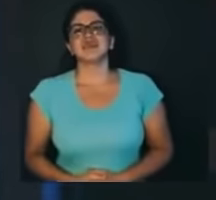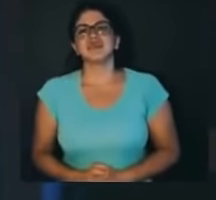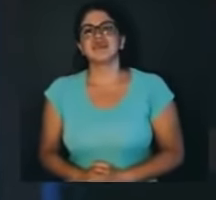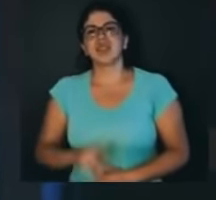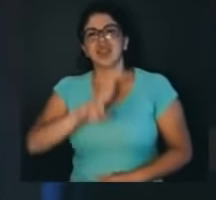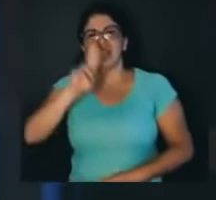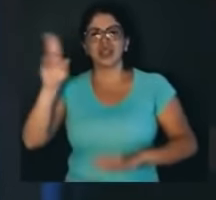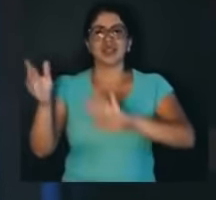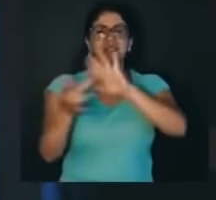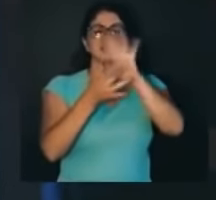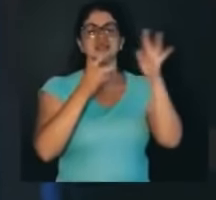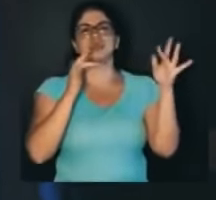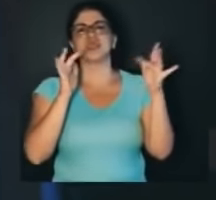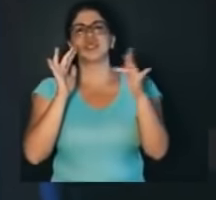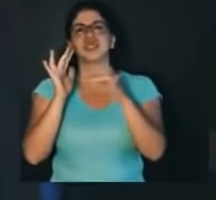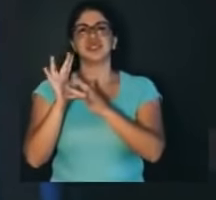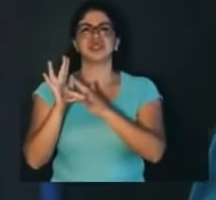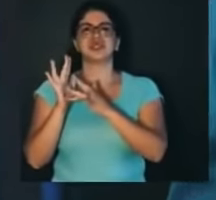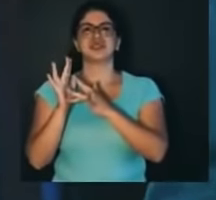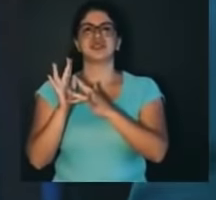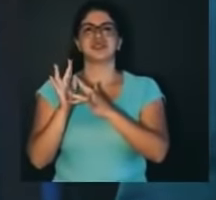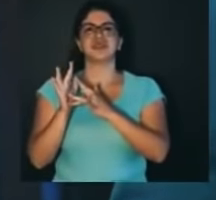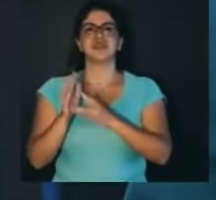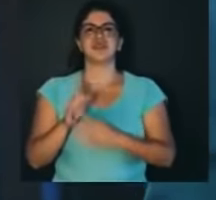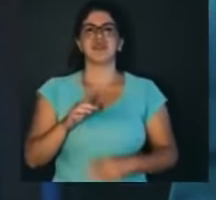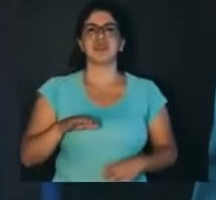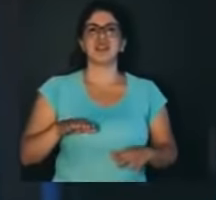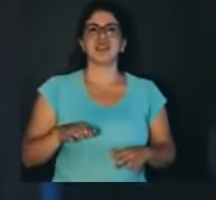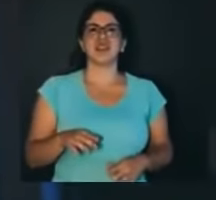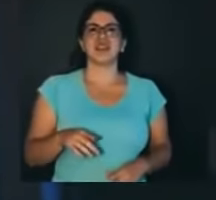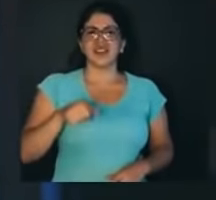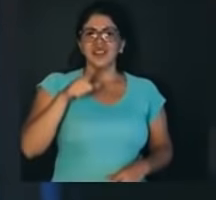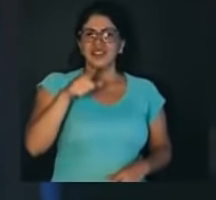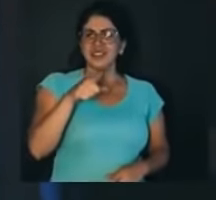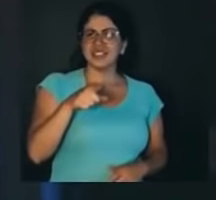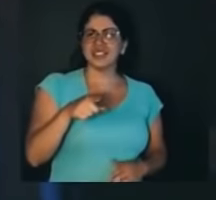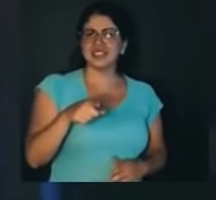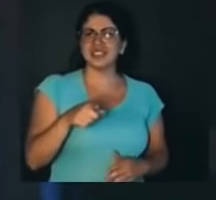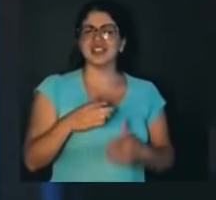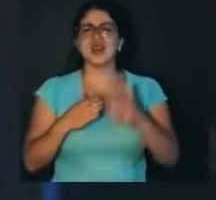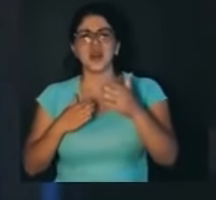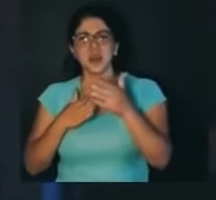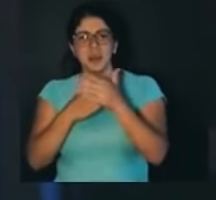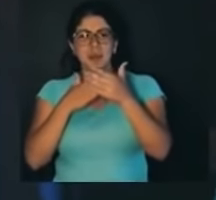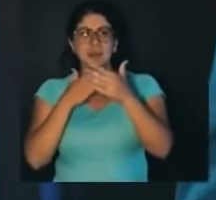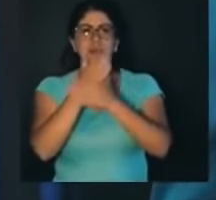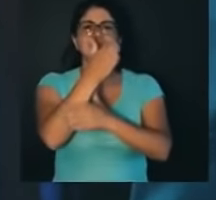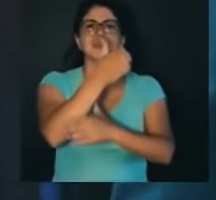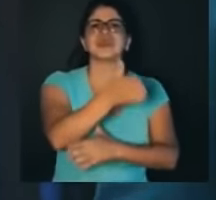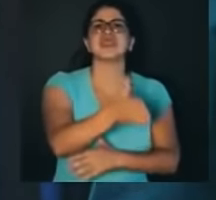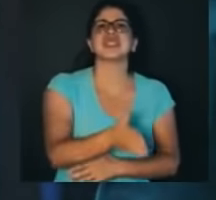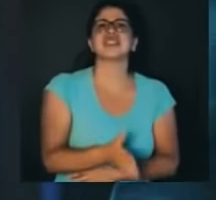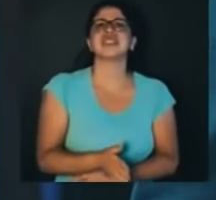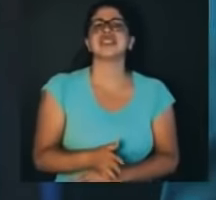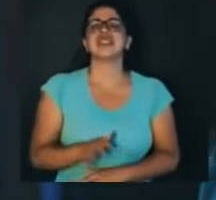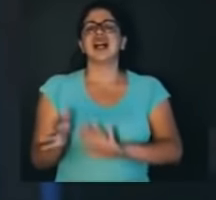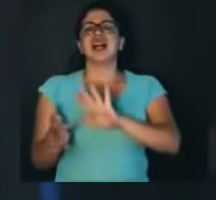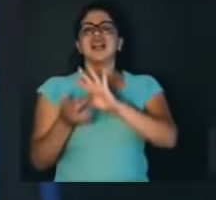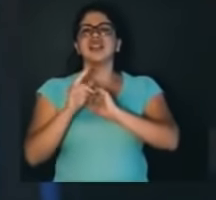de Jesus o Cristo, você irá sobressair. Pai, no nome de